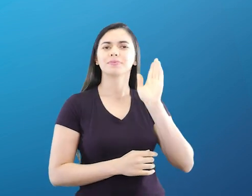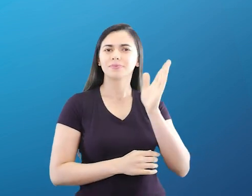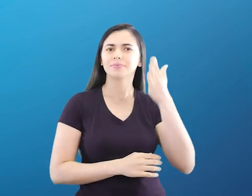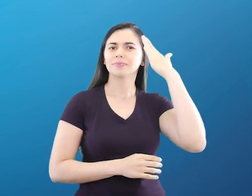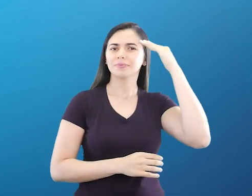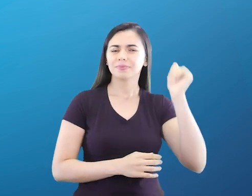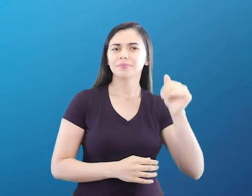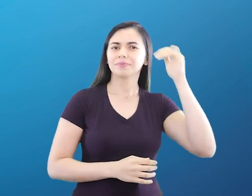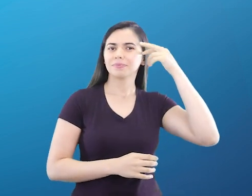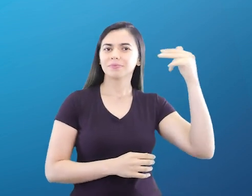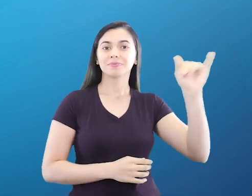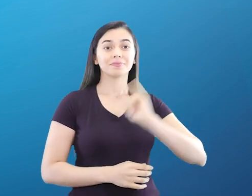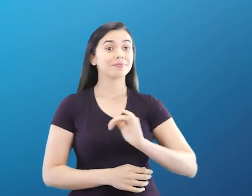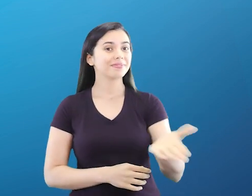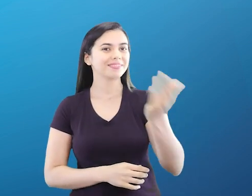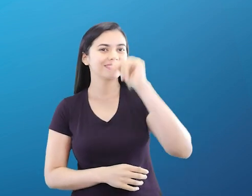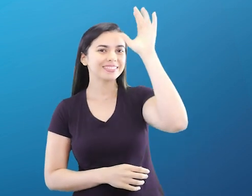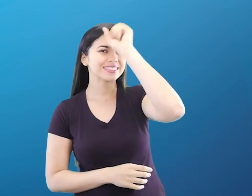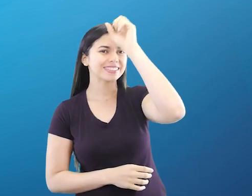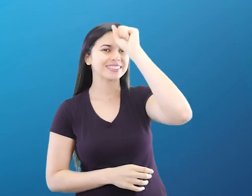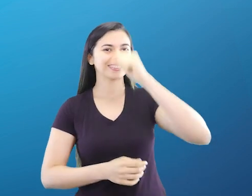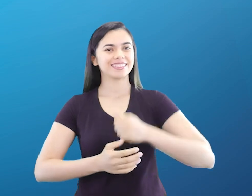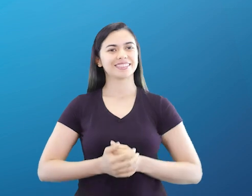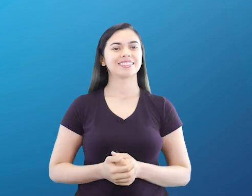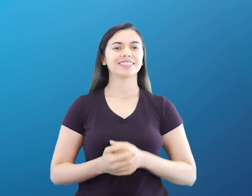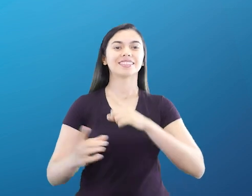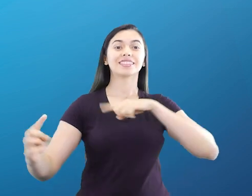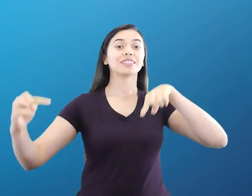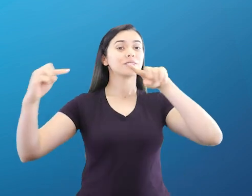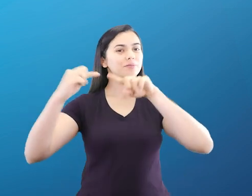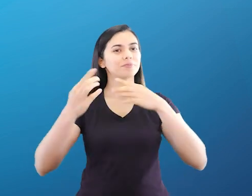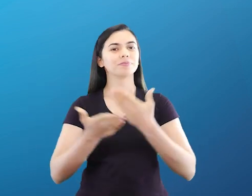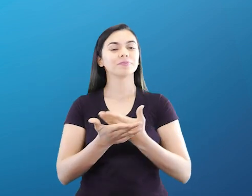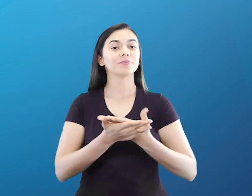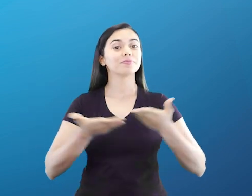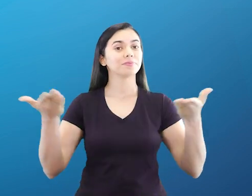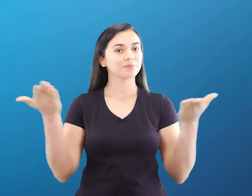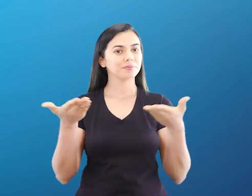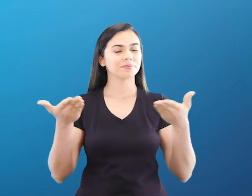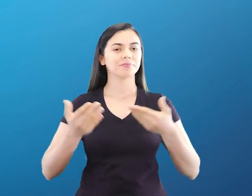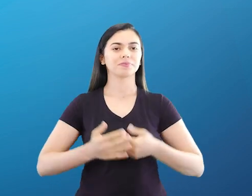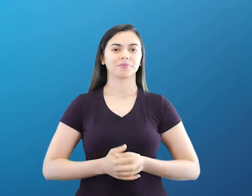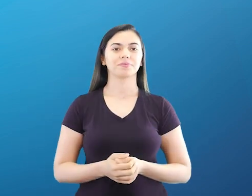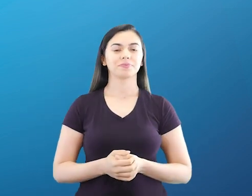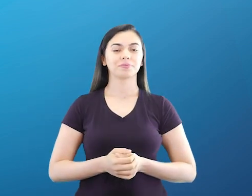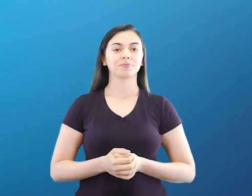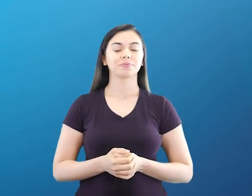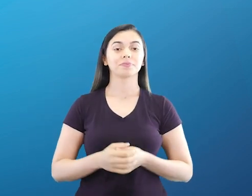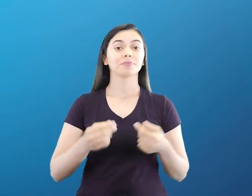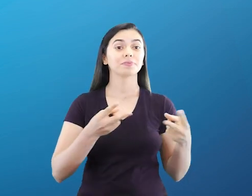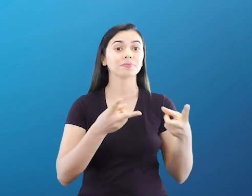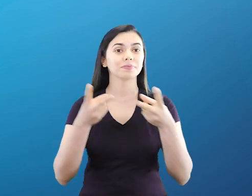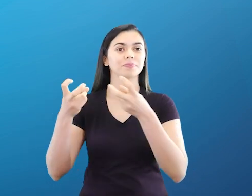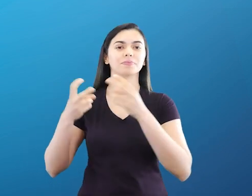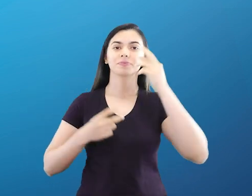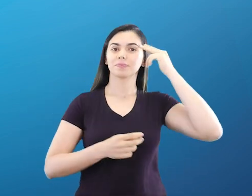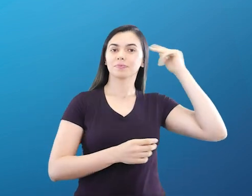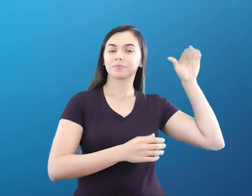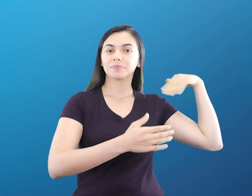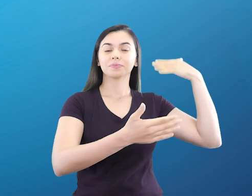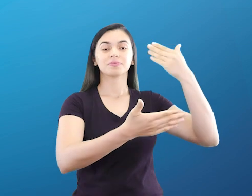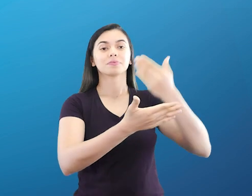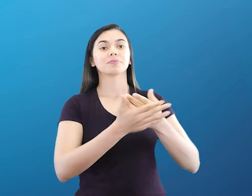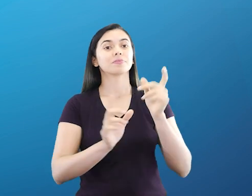nossa cidade? Então vem conhecer comigo. O objetivo da nossa aula é esse aqui: reconhecer a história